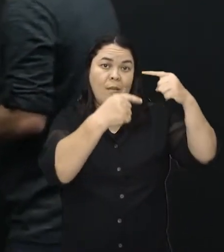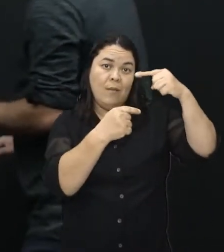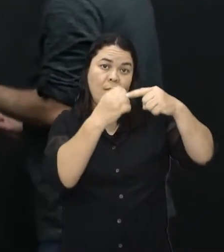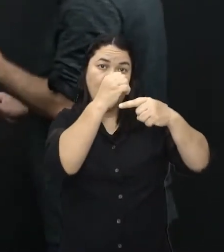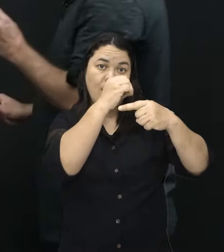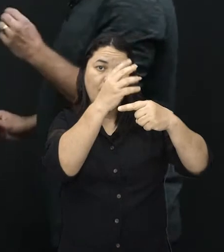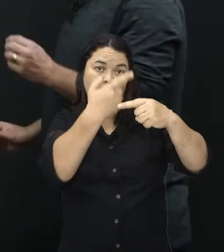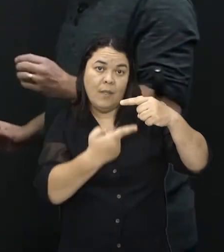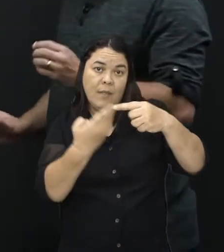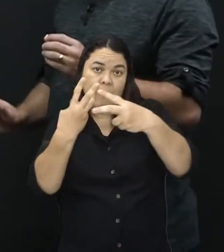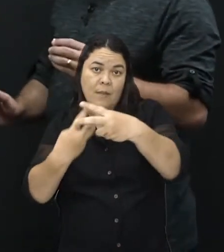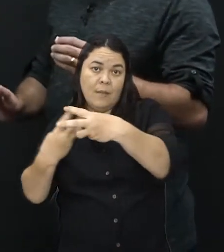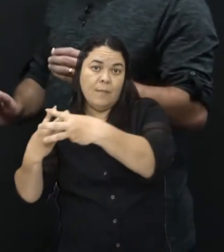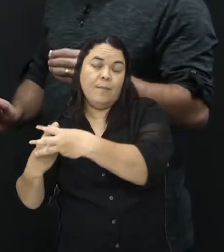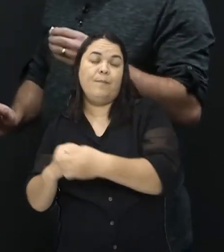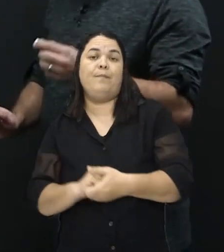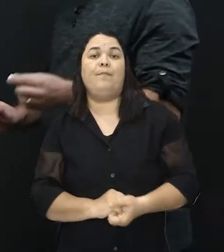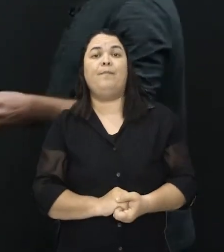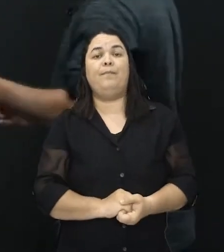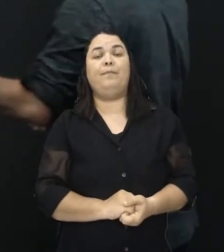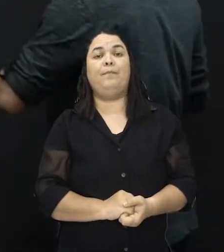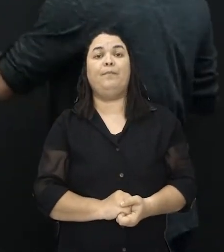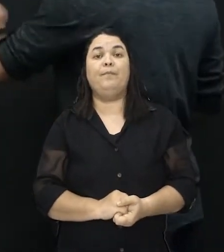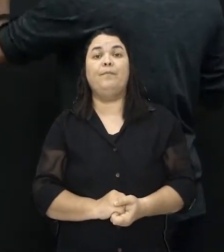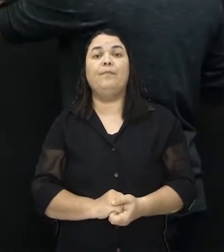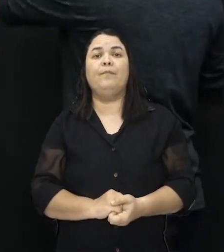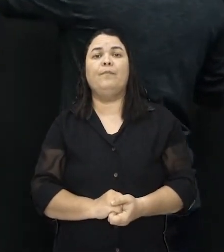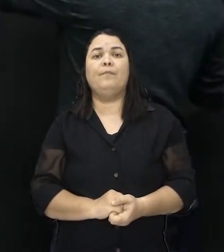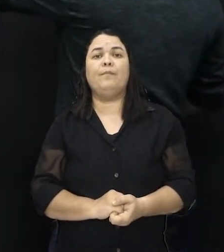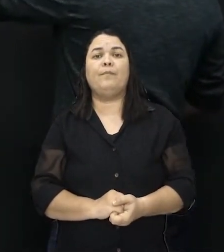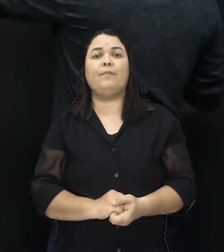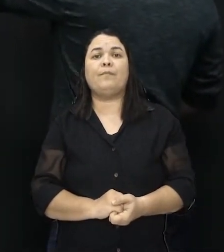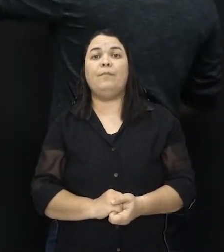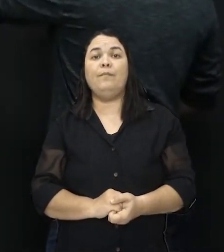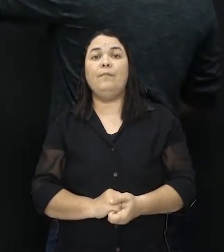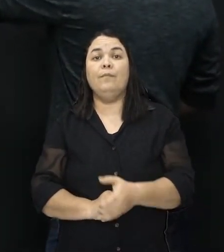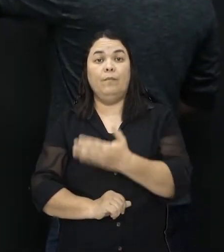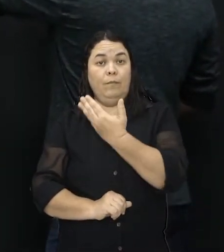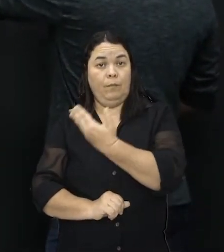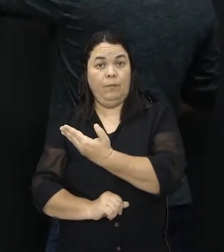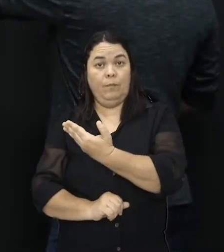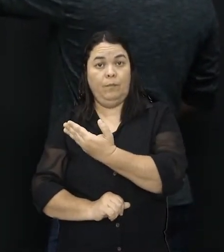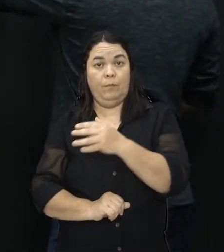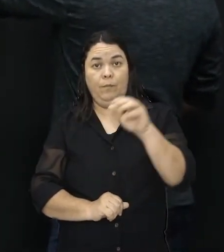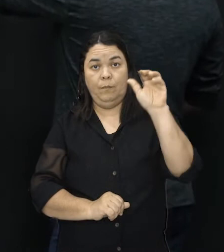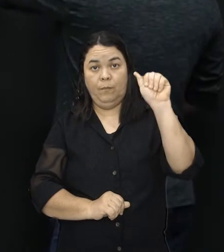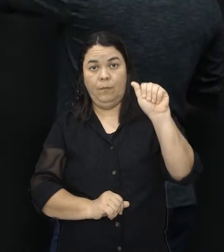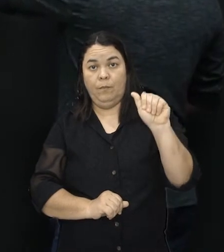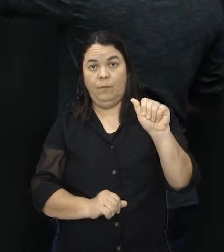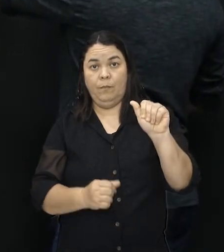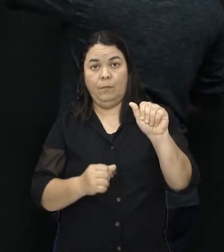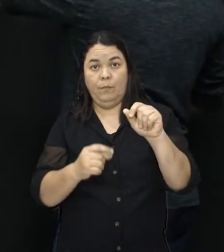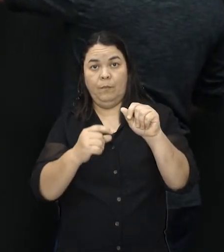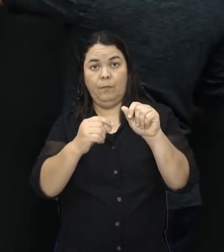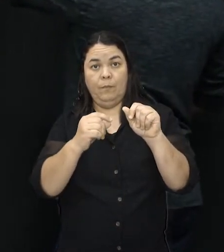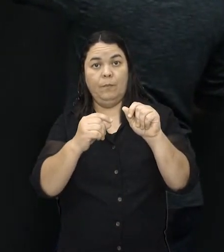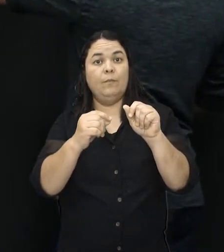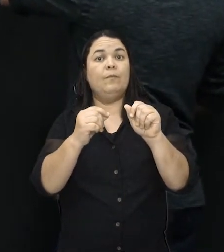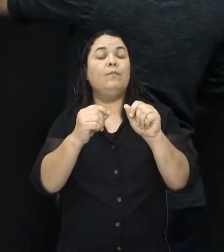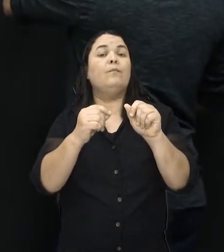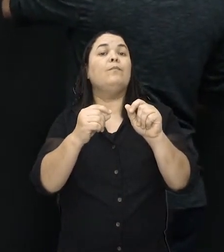Só que, quando a gente resolve a sua soma, o que acontece? Eu vou ter A mais